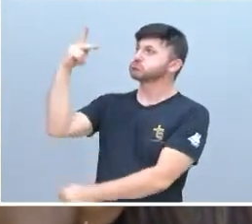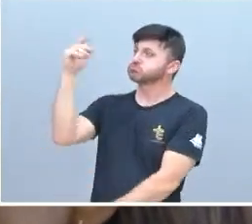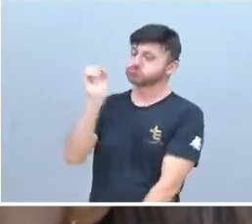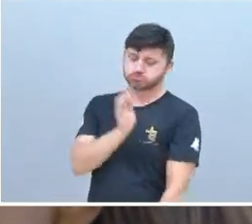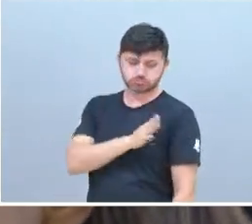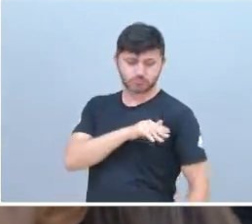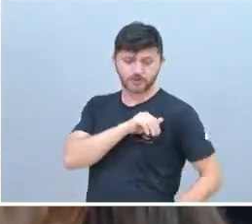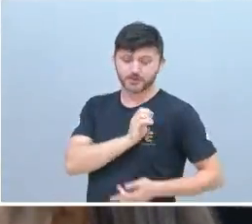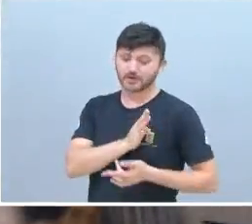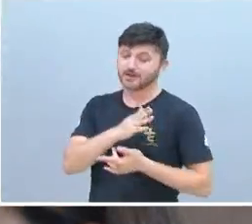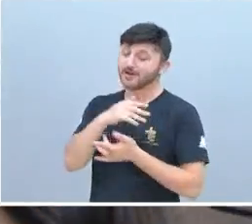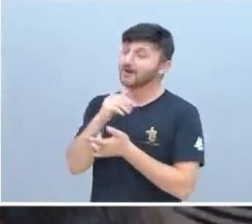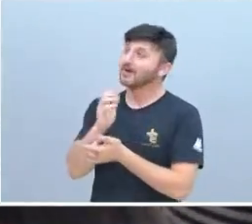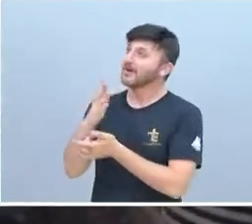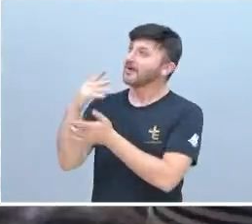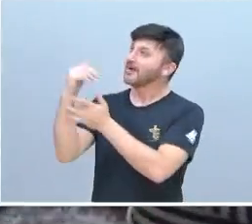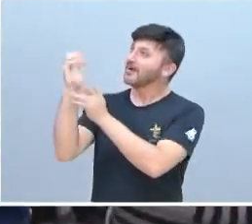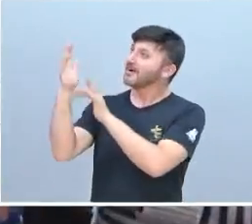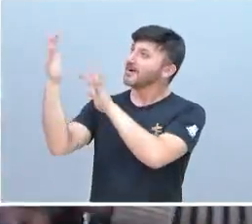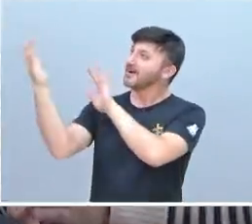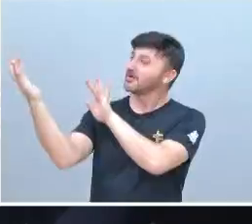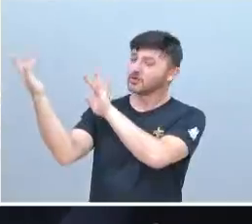entrar na intimidade.